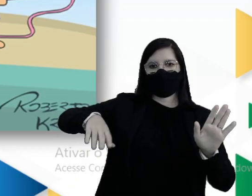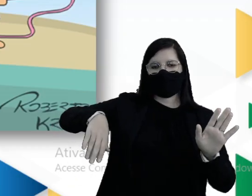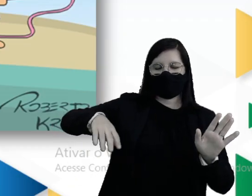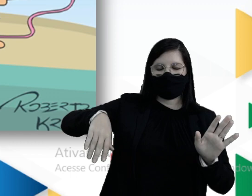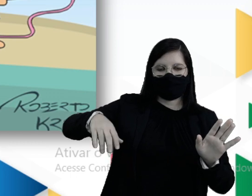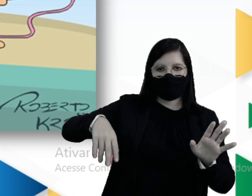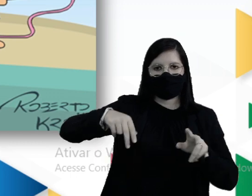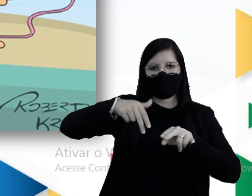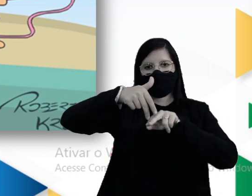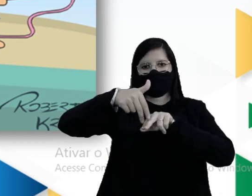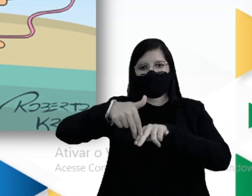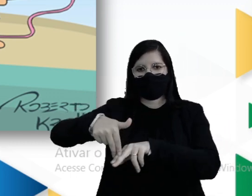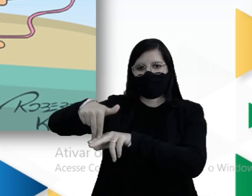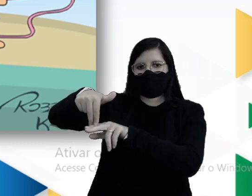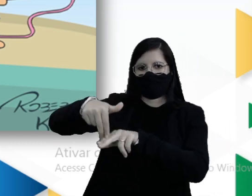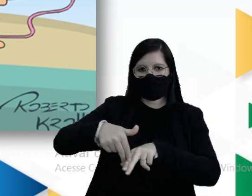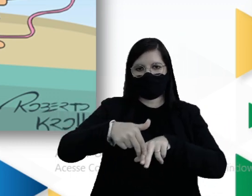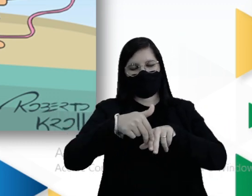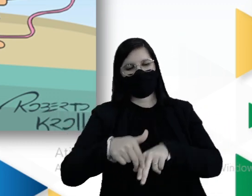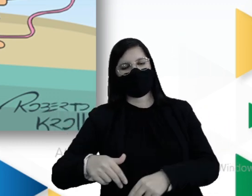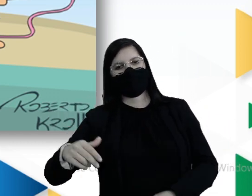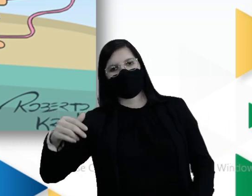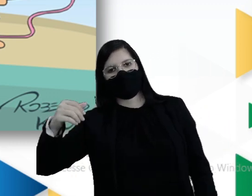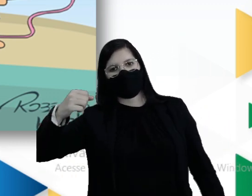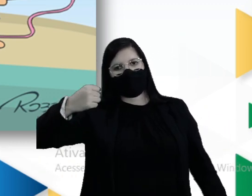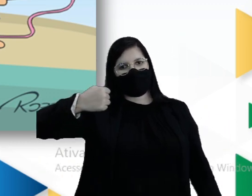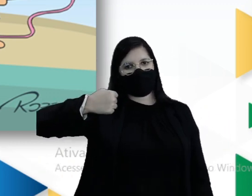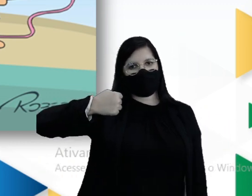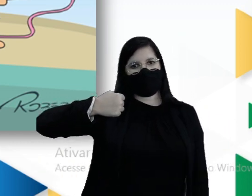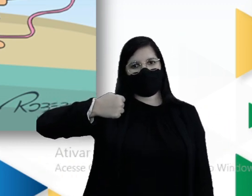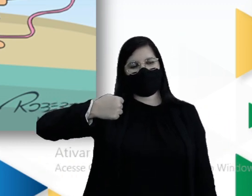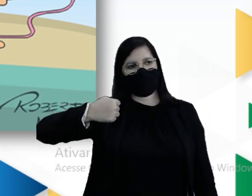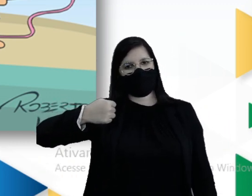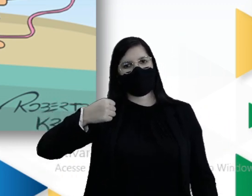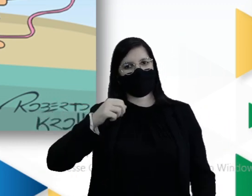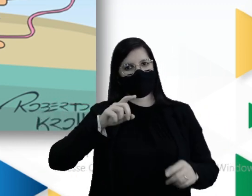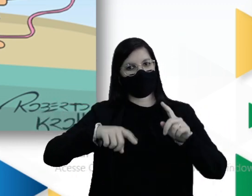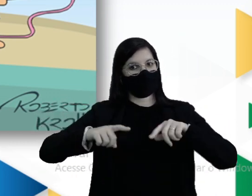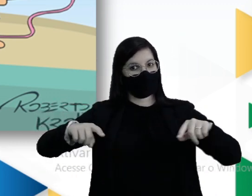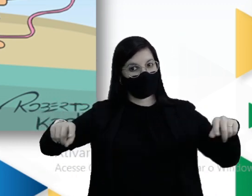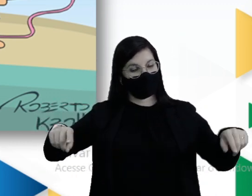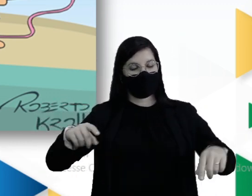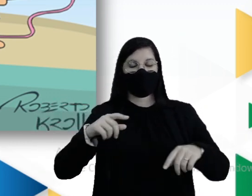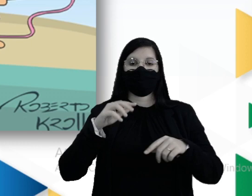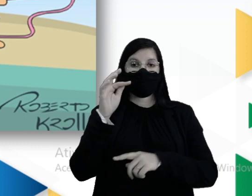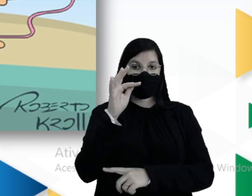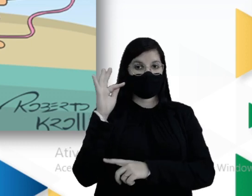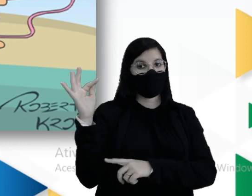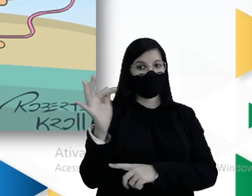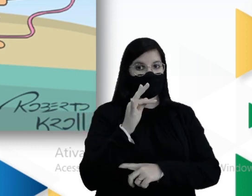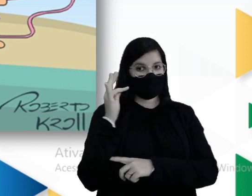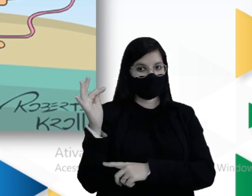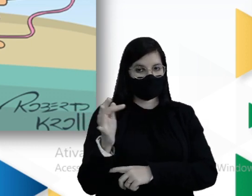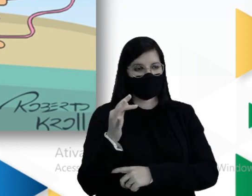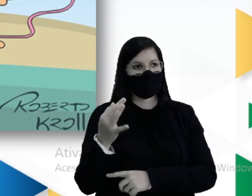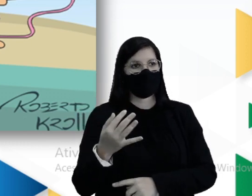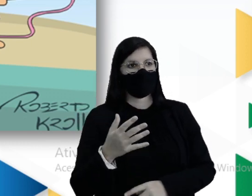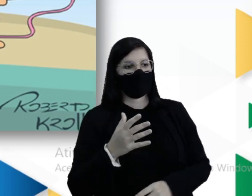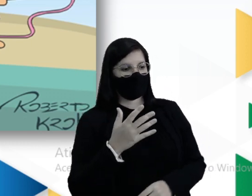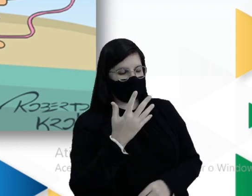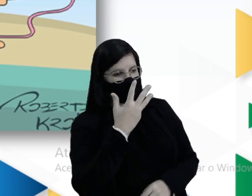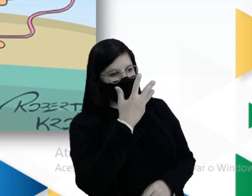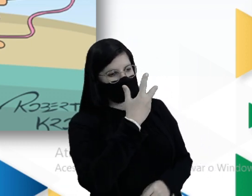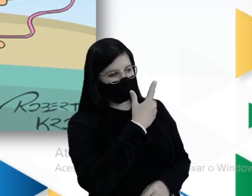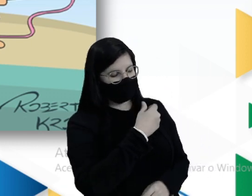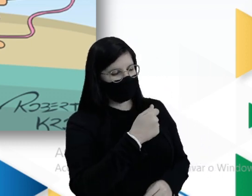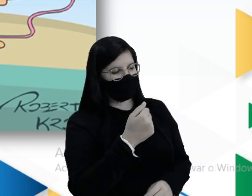de descontração, e está utilizando a variedade formal da língua. Veja que belos